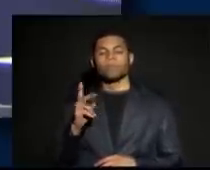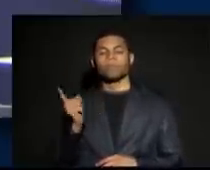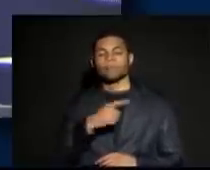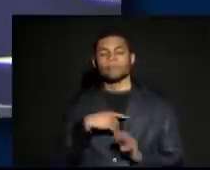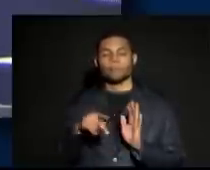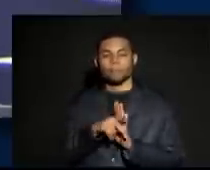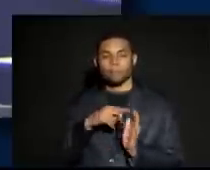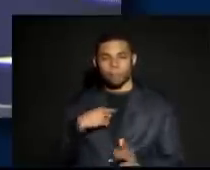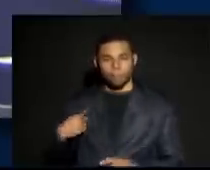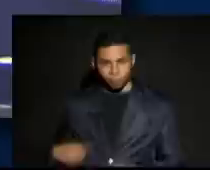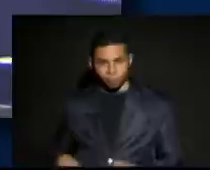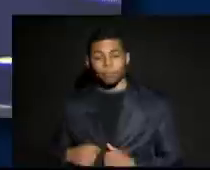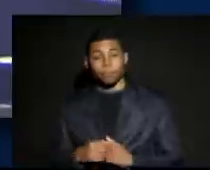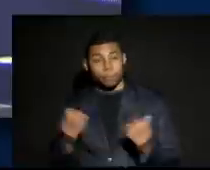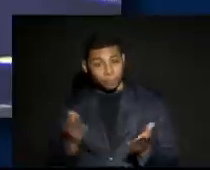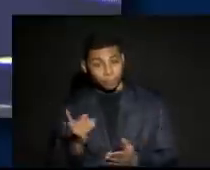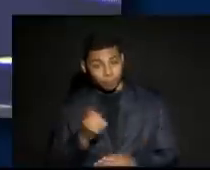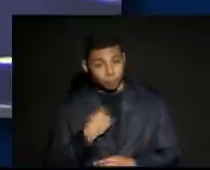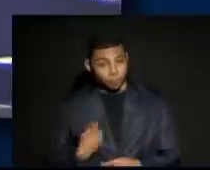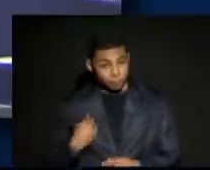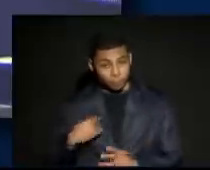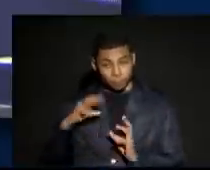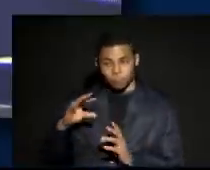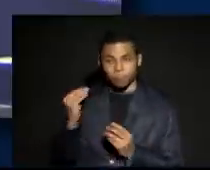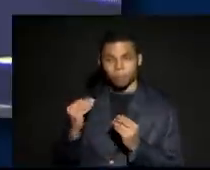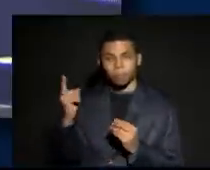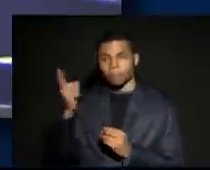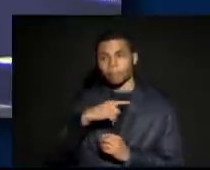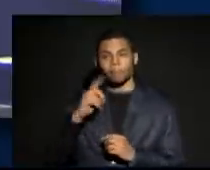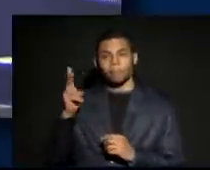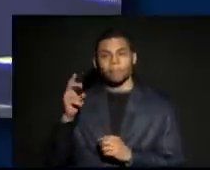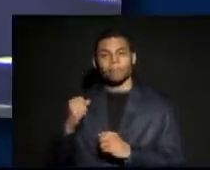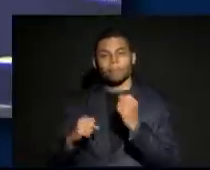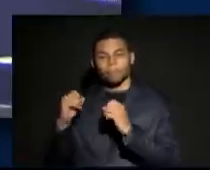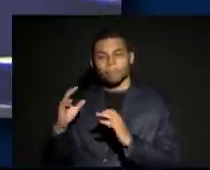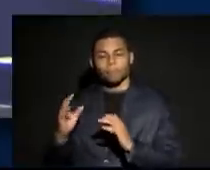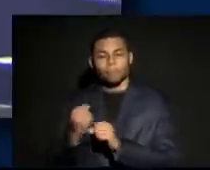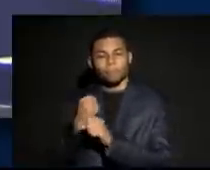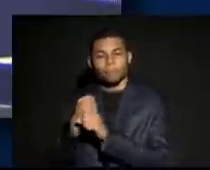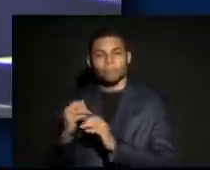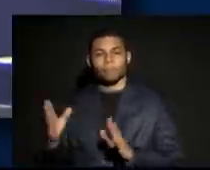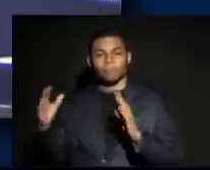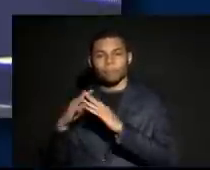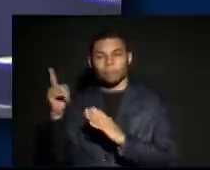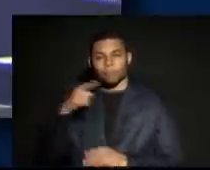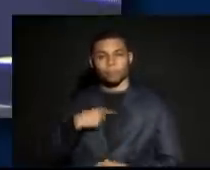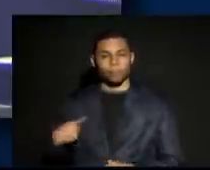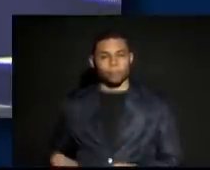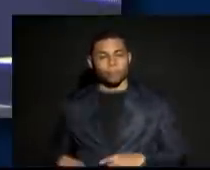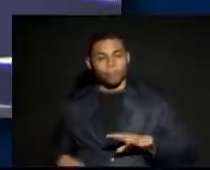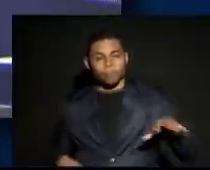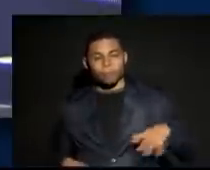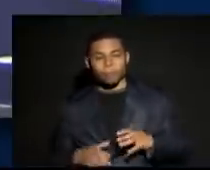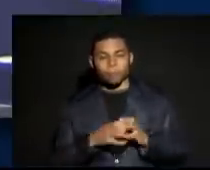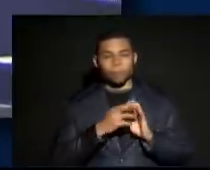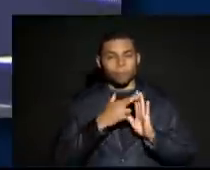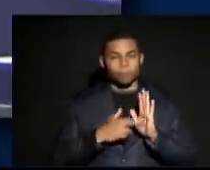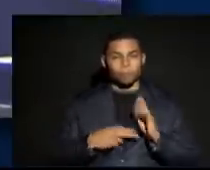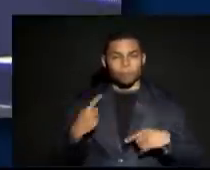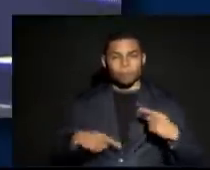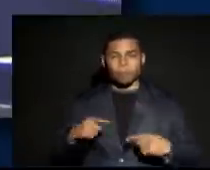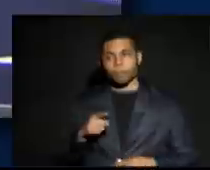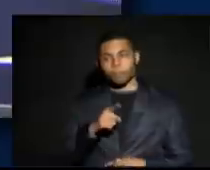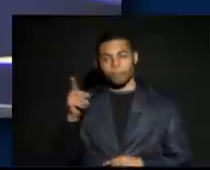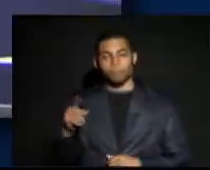crescimento chinês a gente vive hoje uma recessão imobiliária na China foi induzida pelas políticas que buscam esse